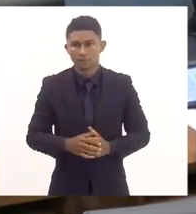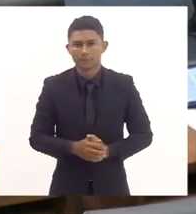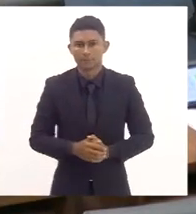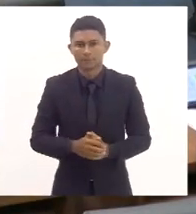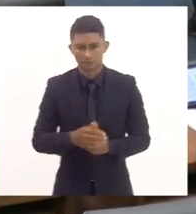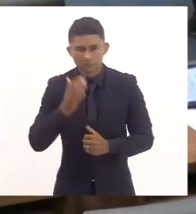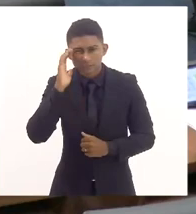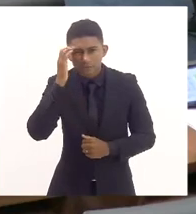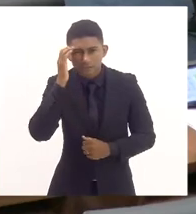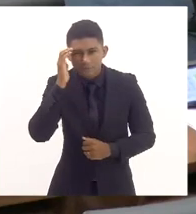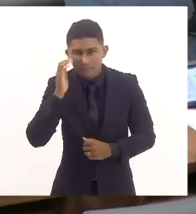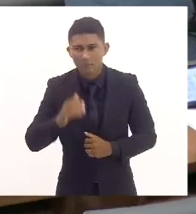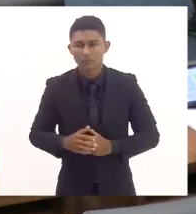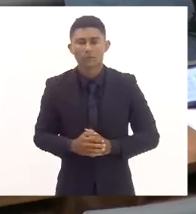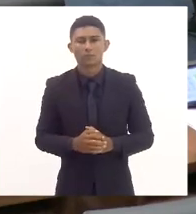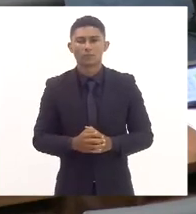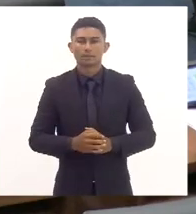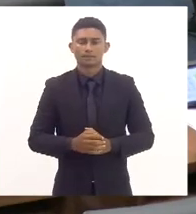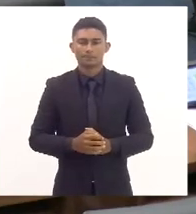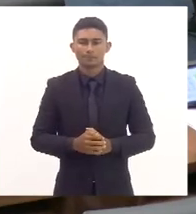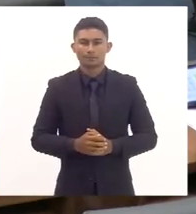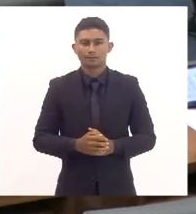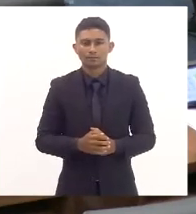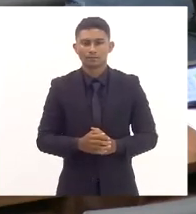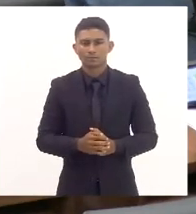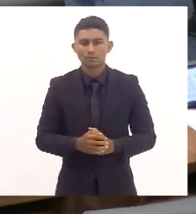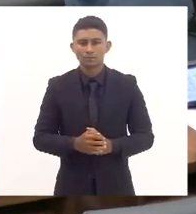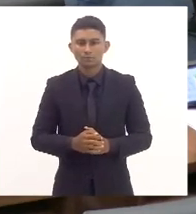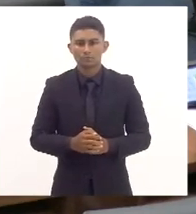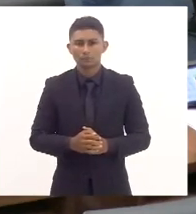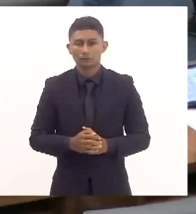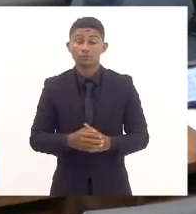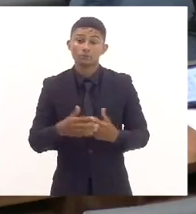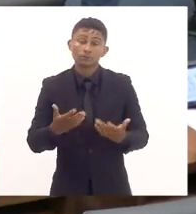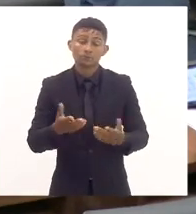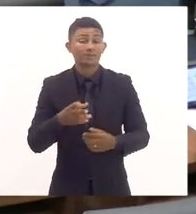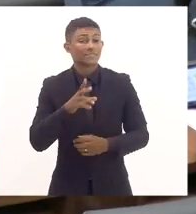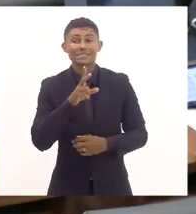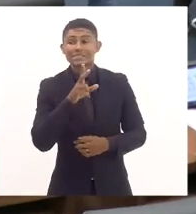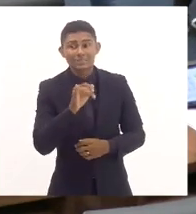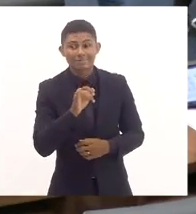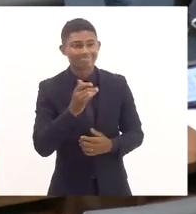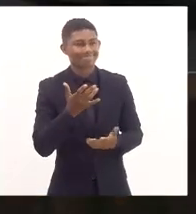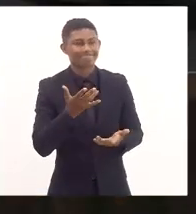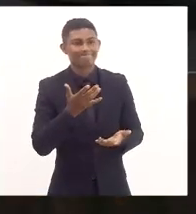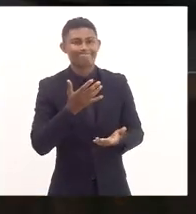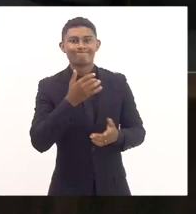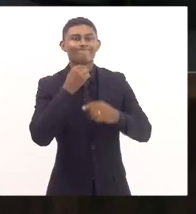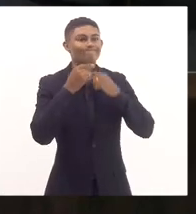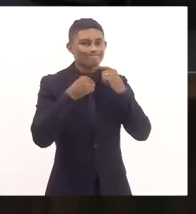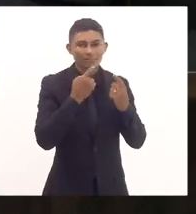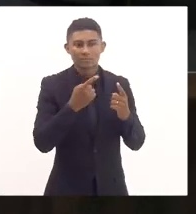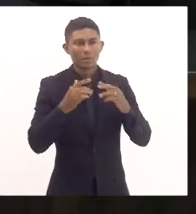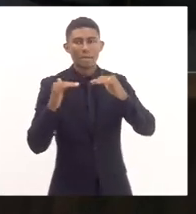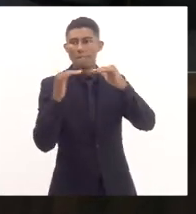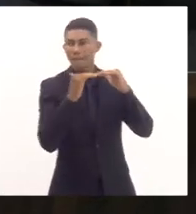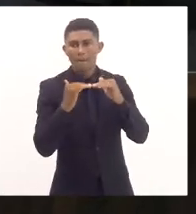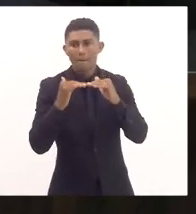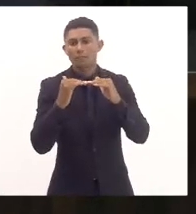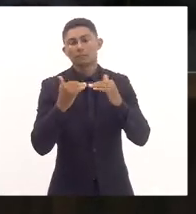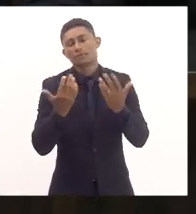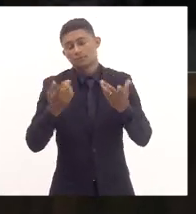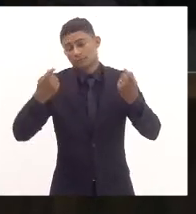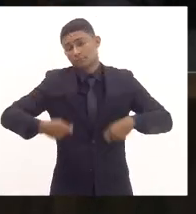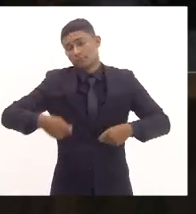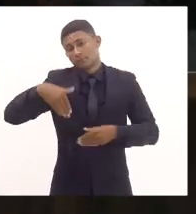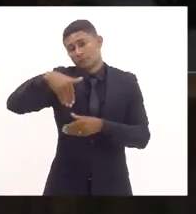entendeu não é mas se não tiver acordo eu tenho que voltar